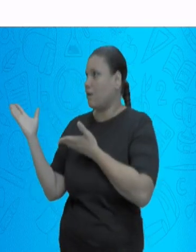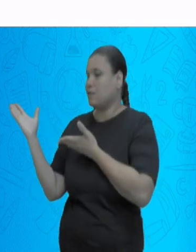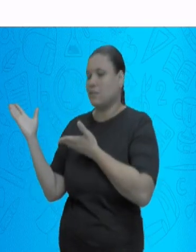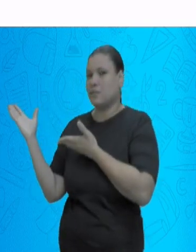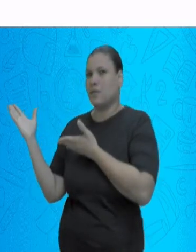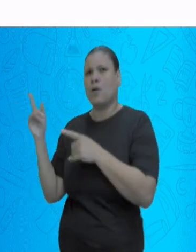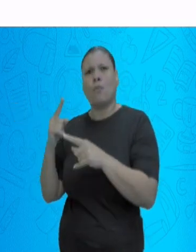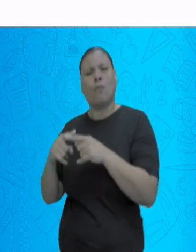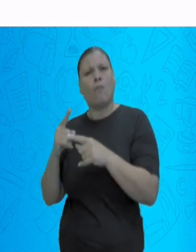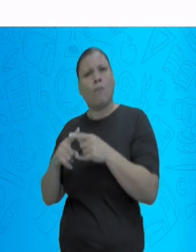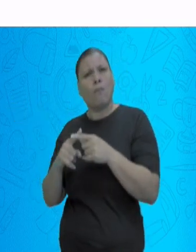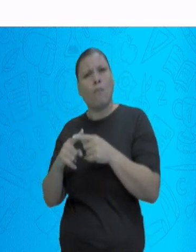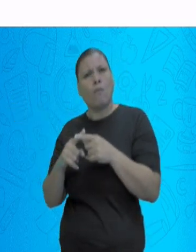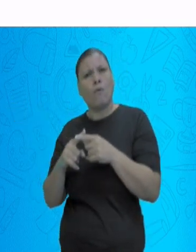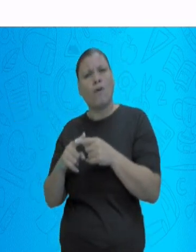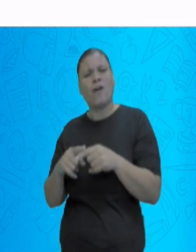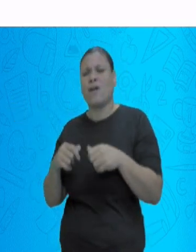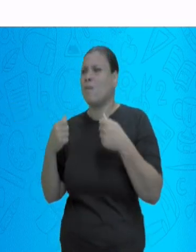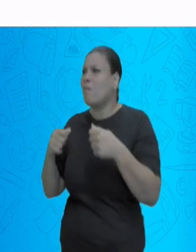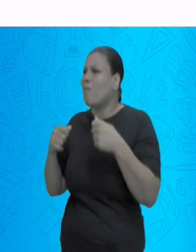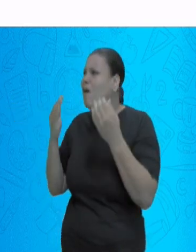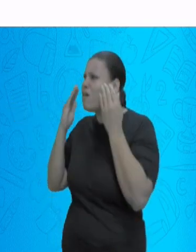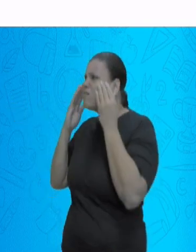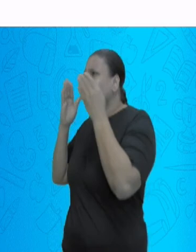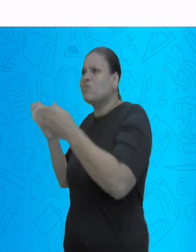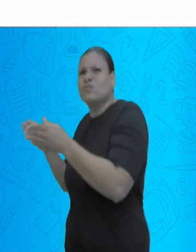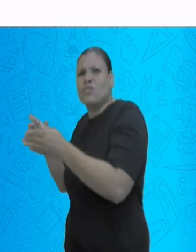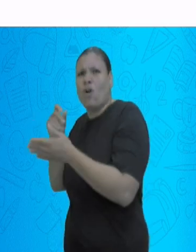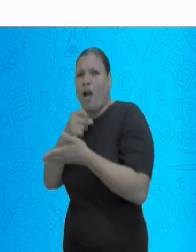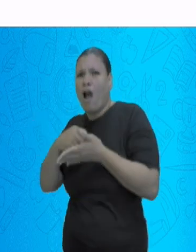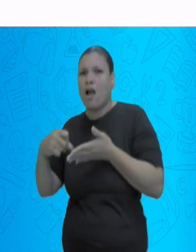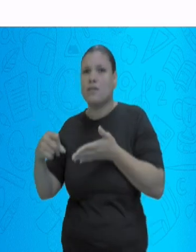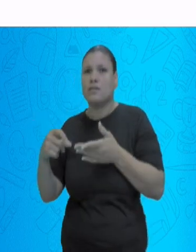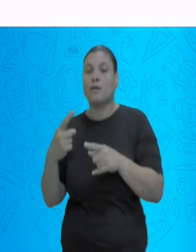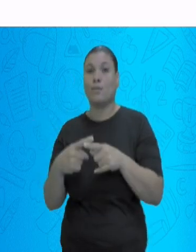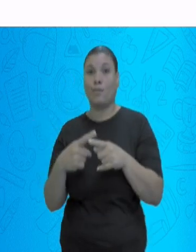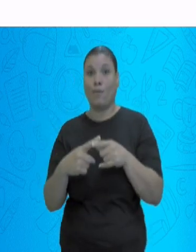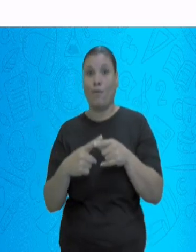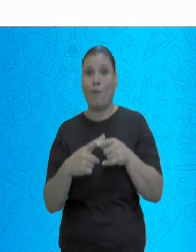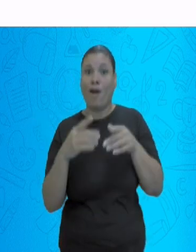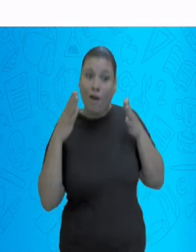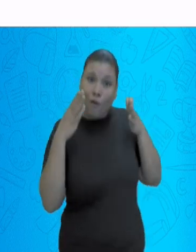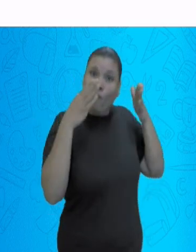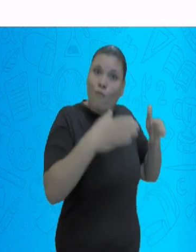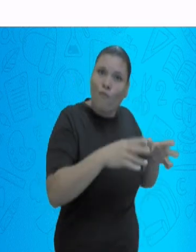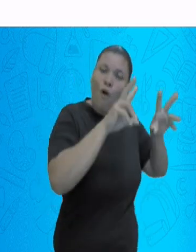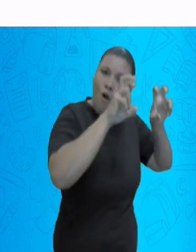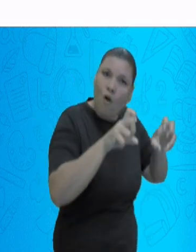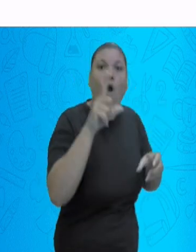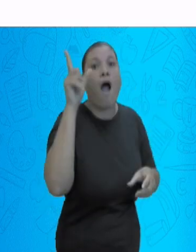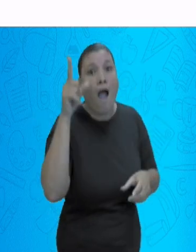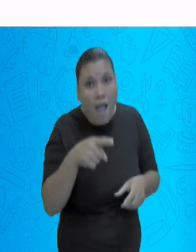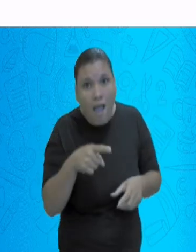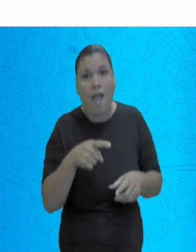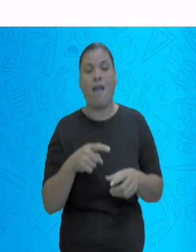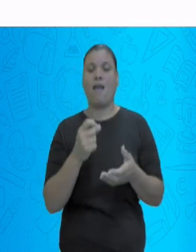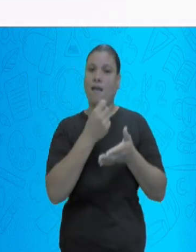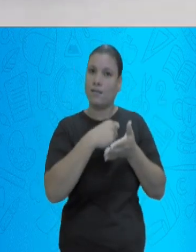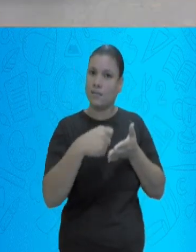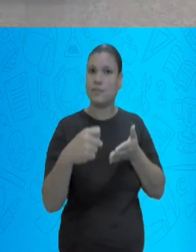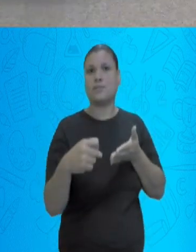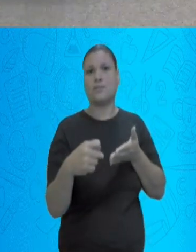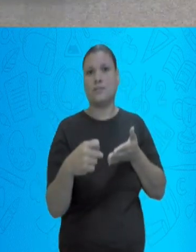amar-te-ia mesoclítico, a gramática não limitará meu amor. Valdemir Henrique Polisser.